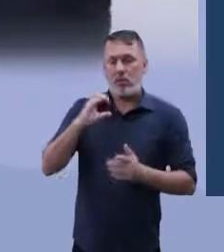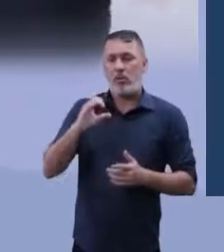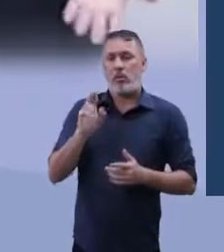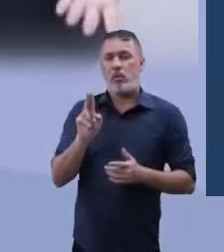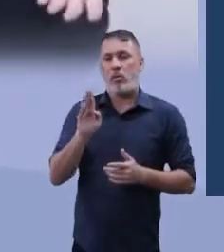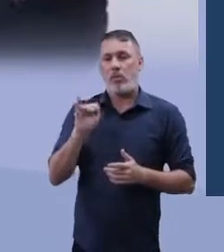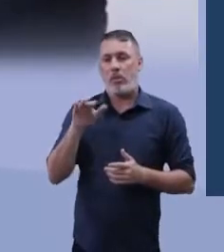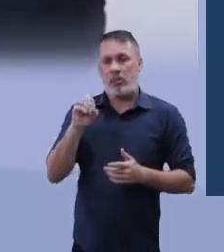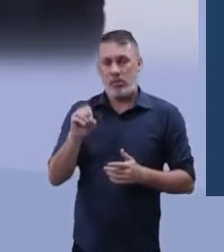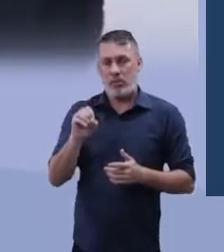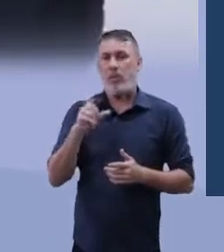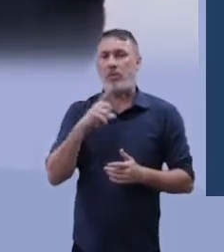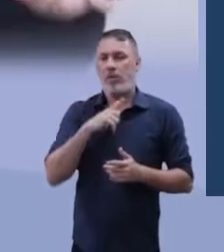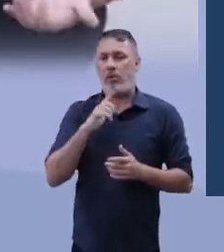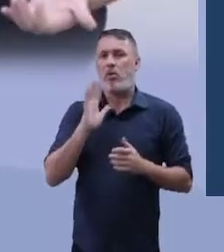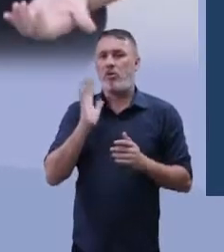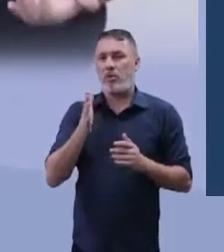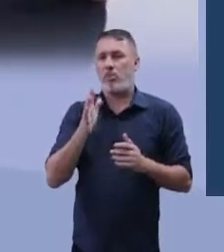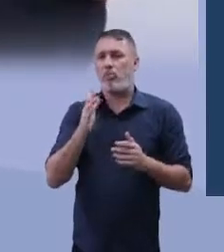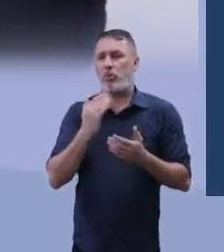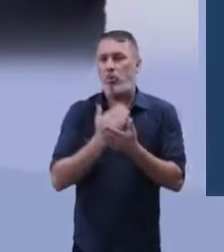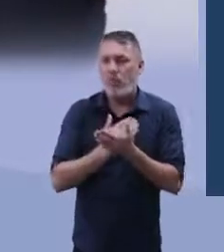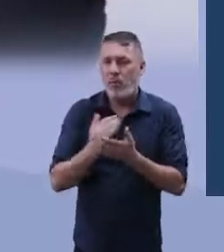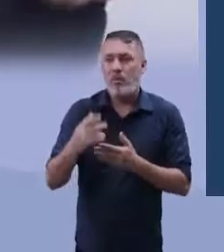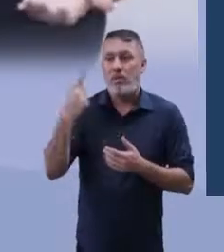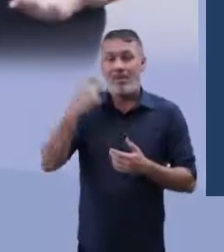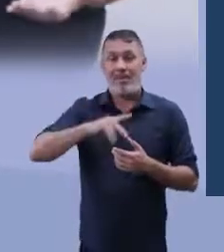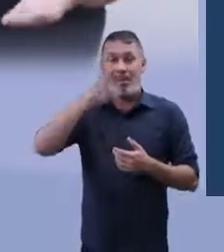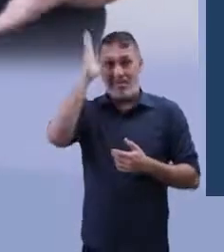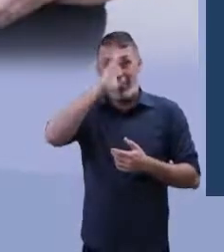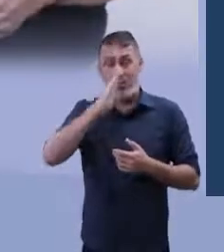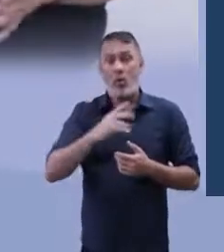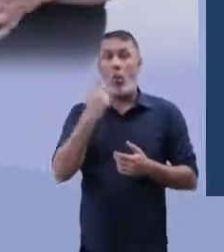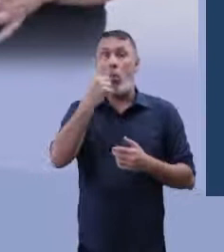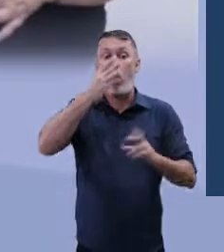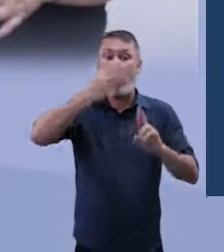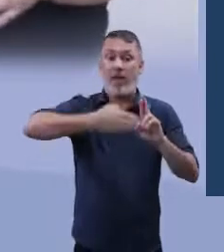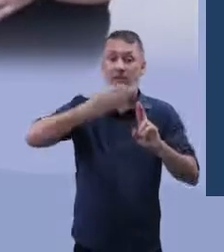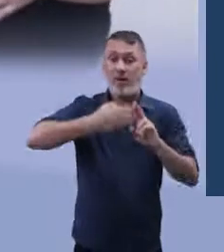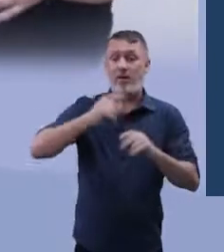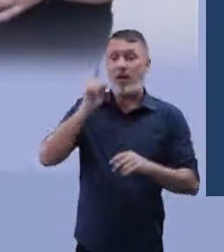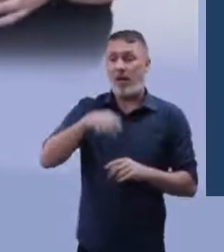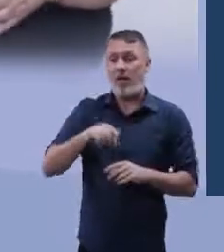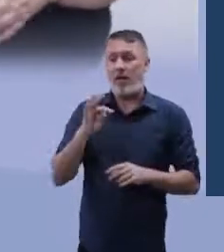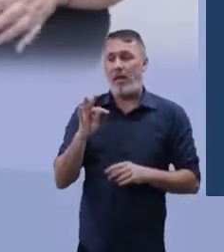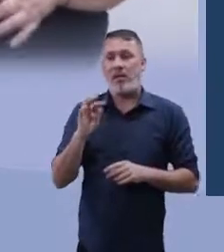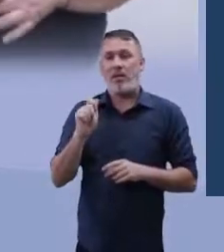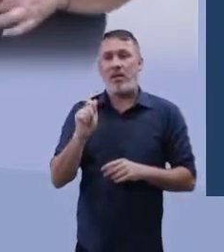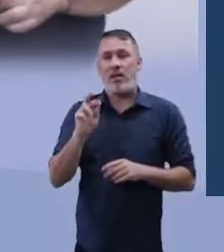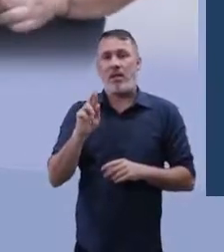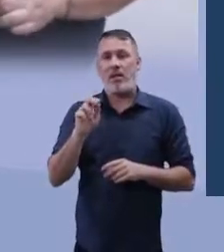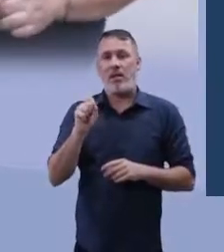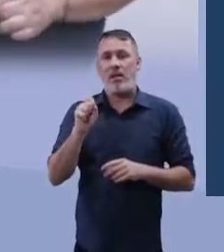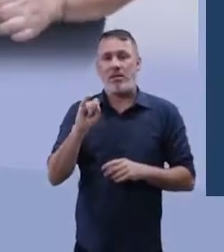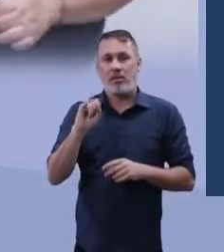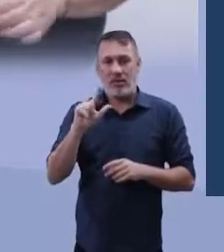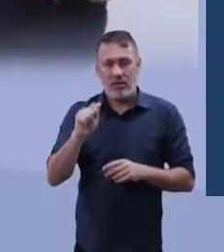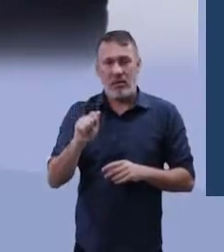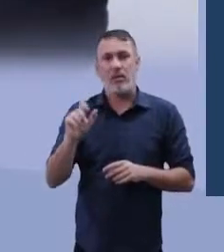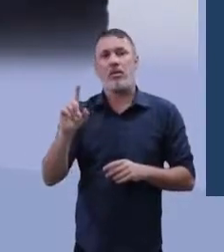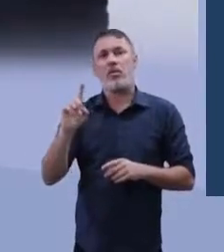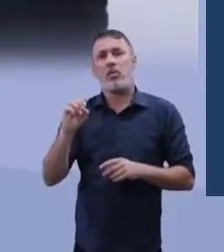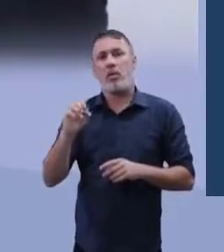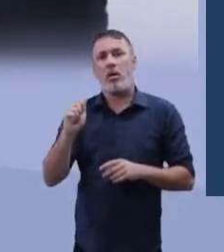ser representado por Tarsila do Amaral, grande artista que aparecerá num próximo movimento a partir